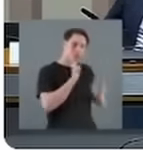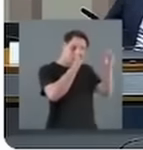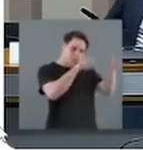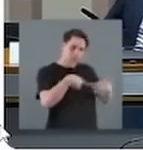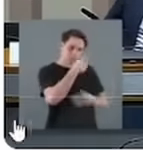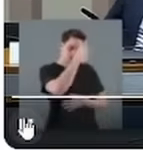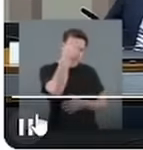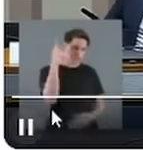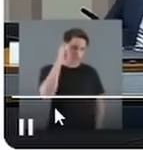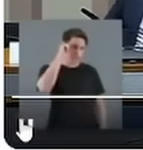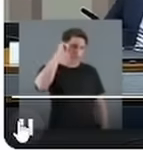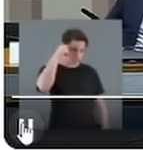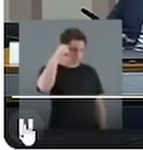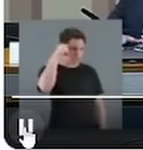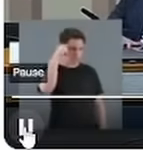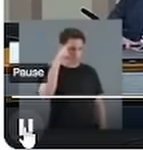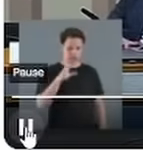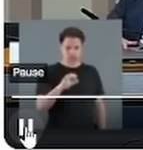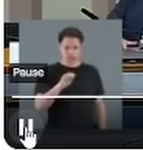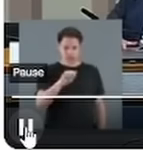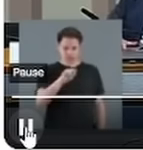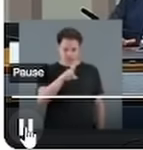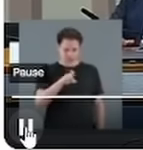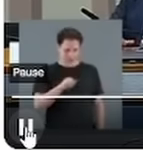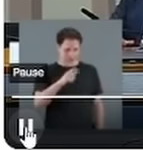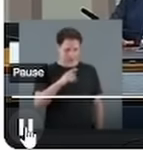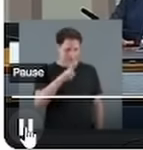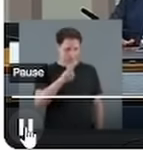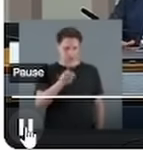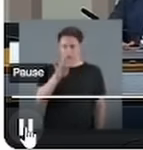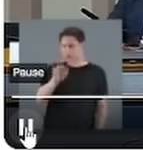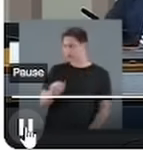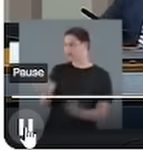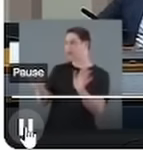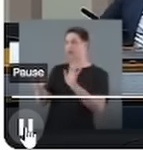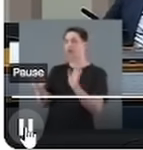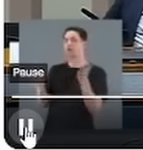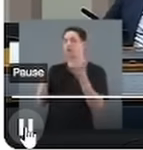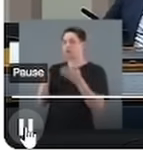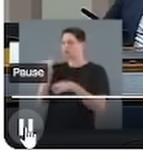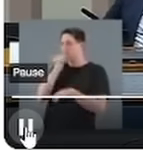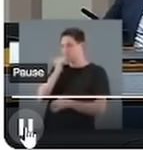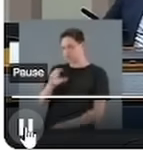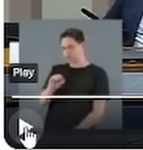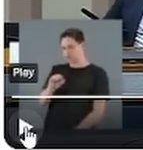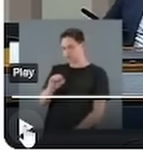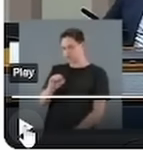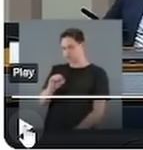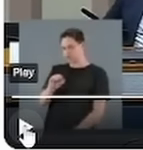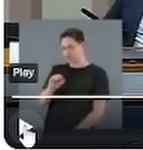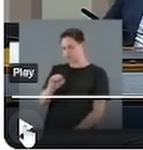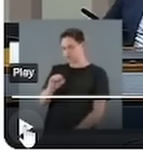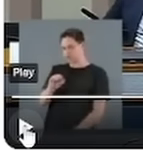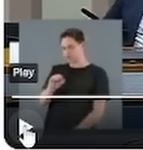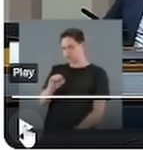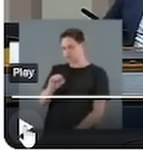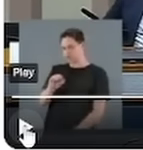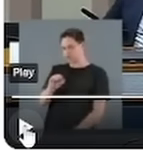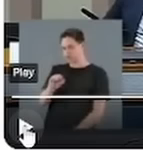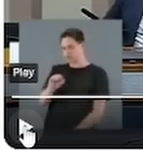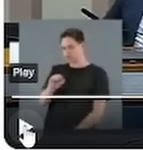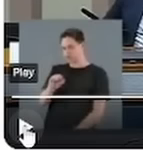as pessoas preta preta sou eu que T aqui do seu lado Caixa de Pandora agora eu sou o que é que eu sou agora Caixa de